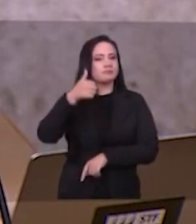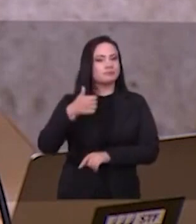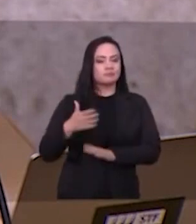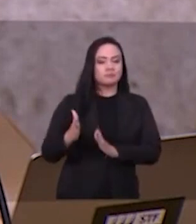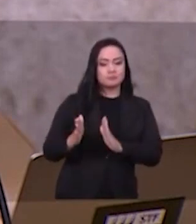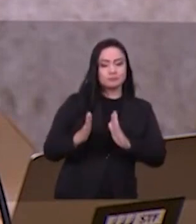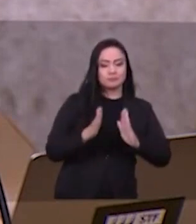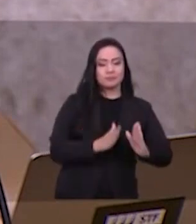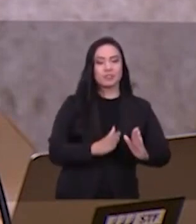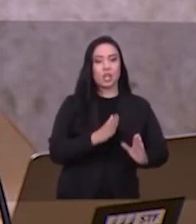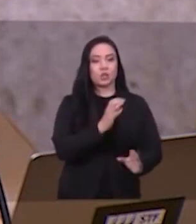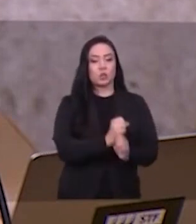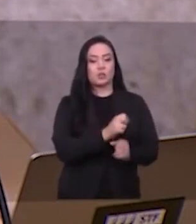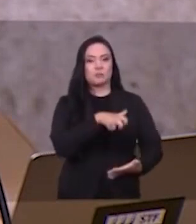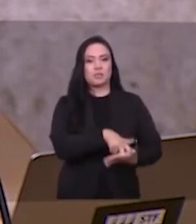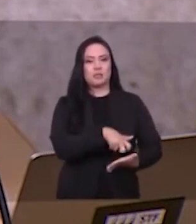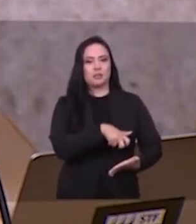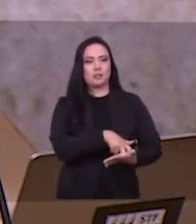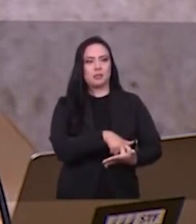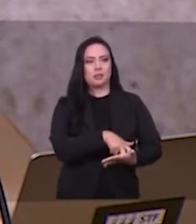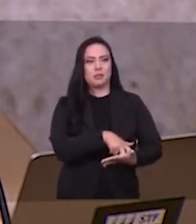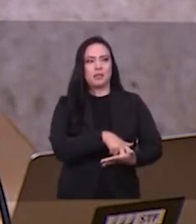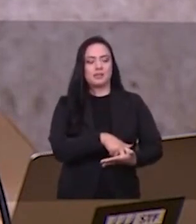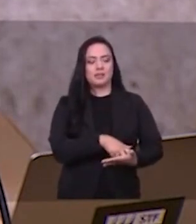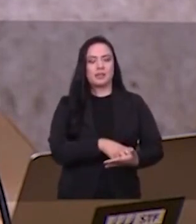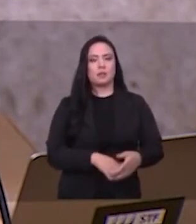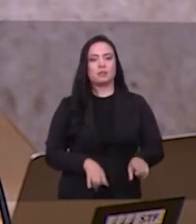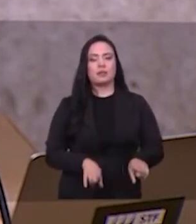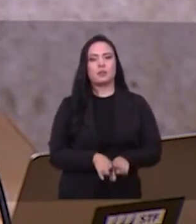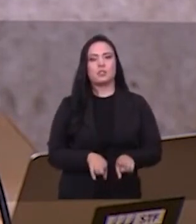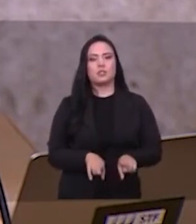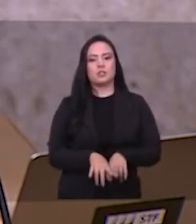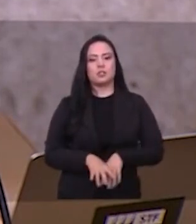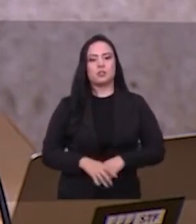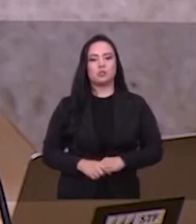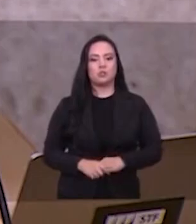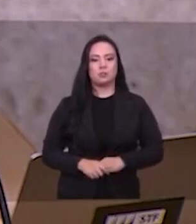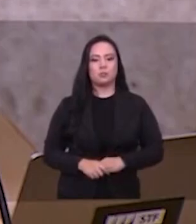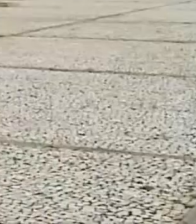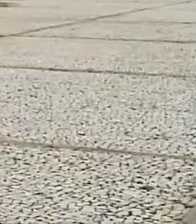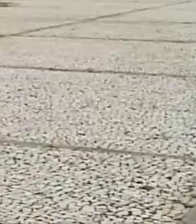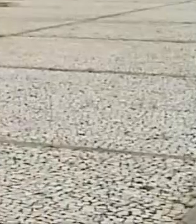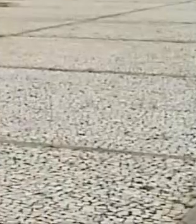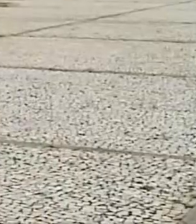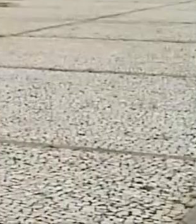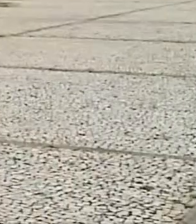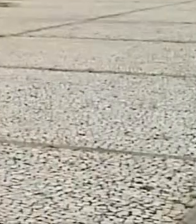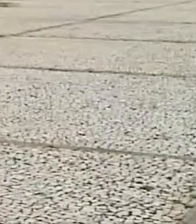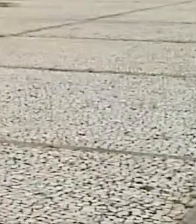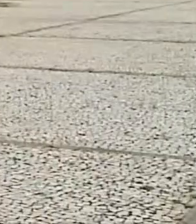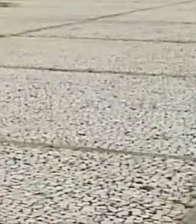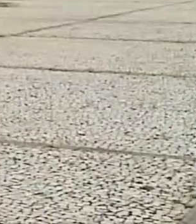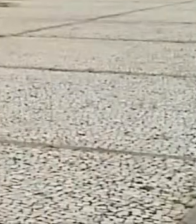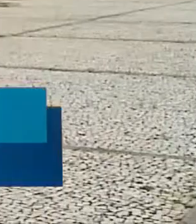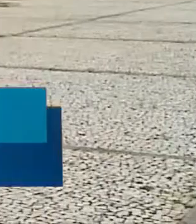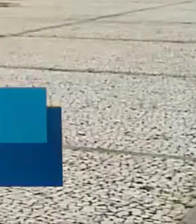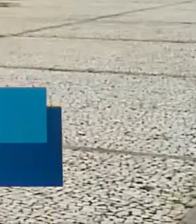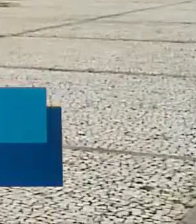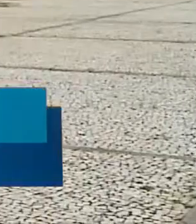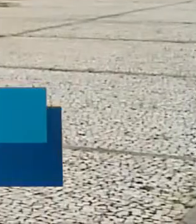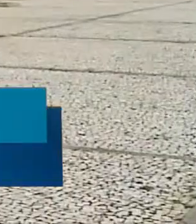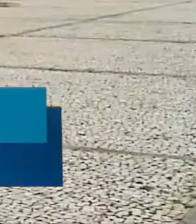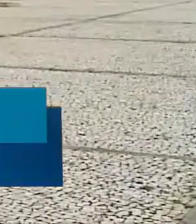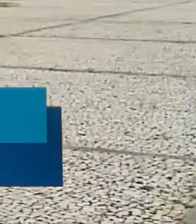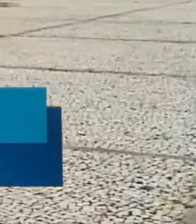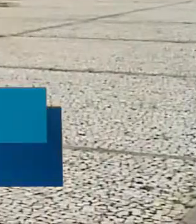da dosimetria, que é a do artigo 59 do Código Penal. O tráfico privilegiado é aquele